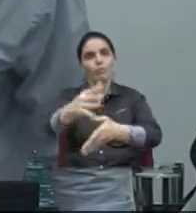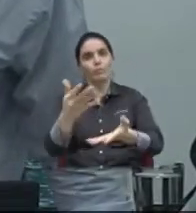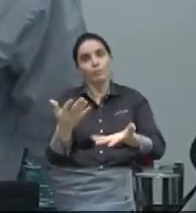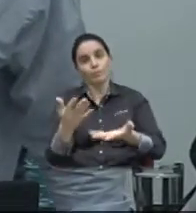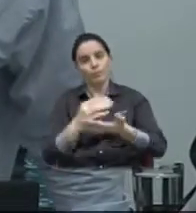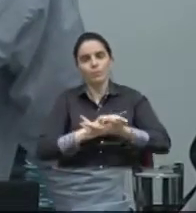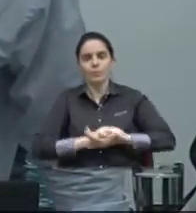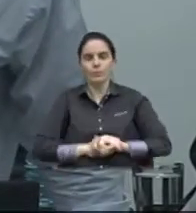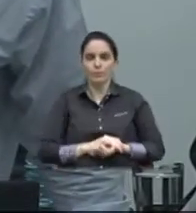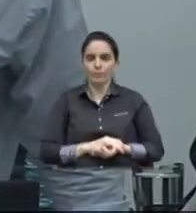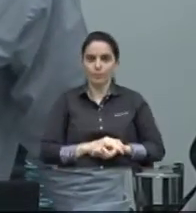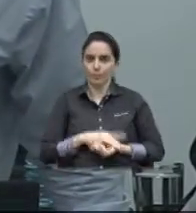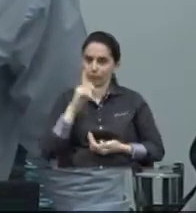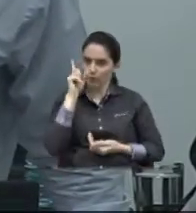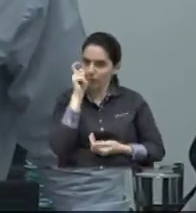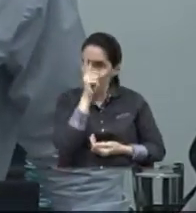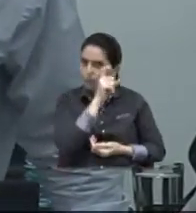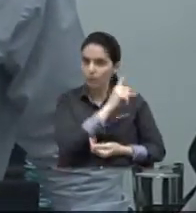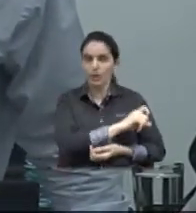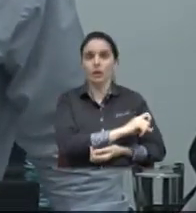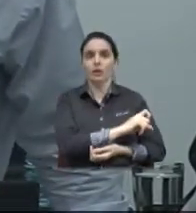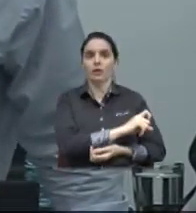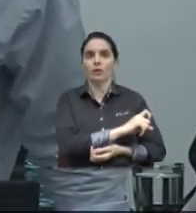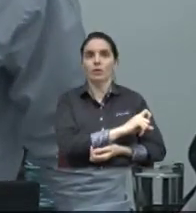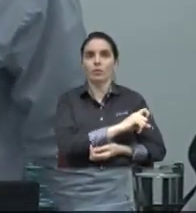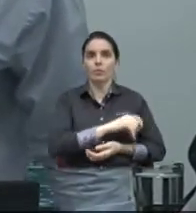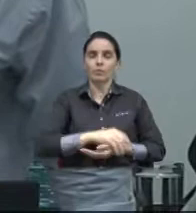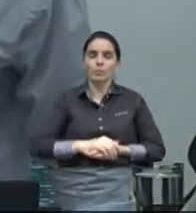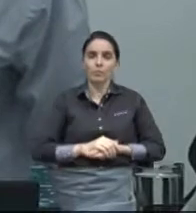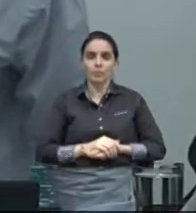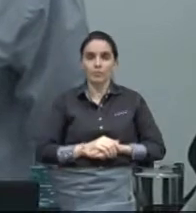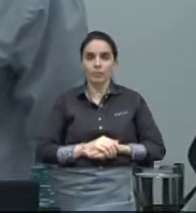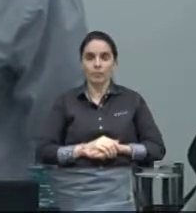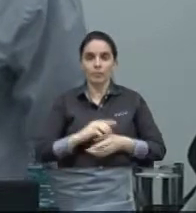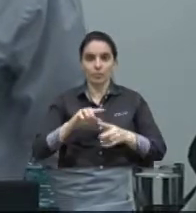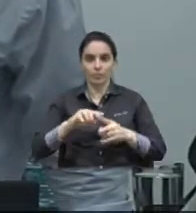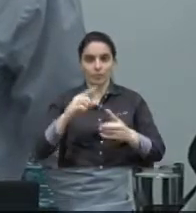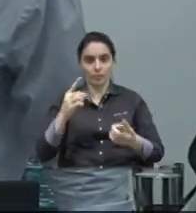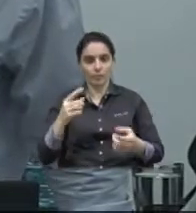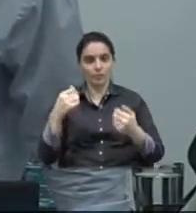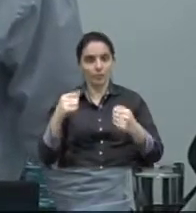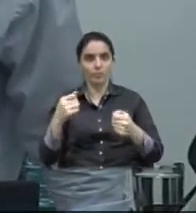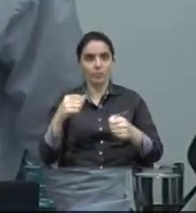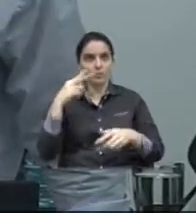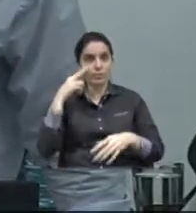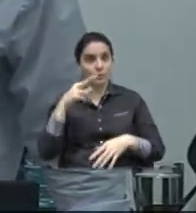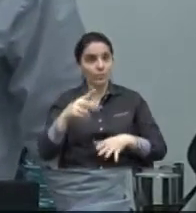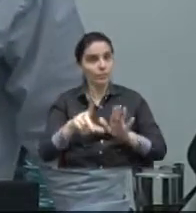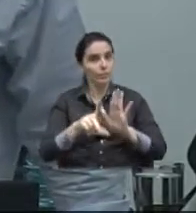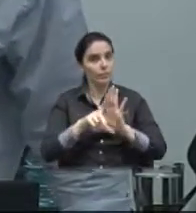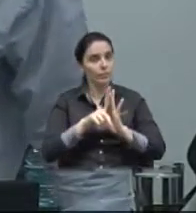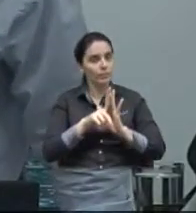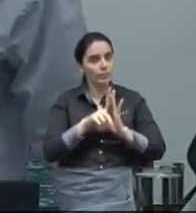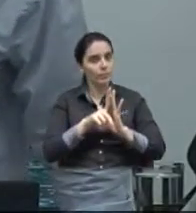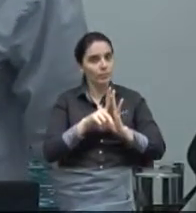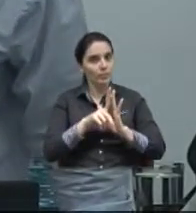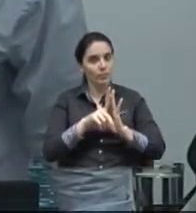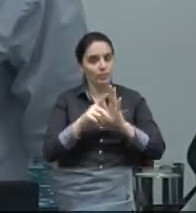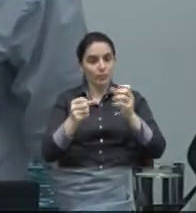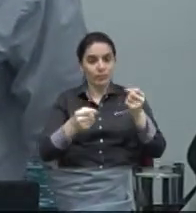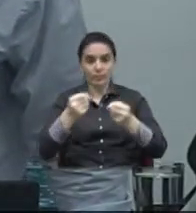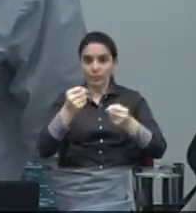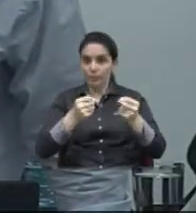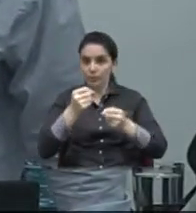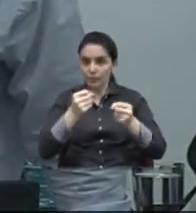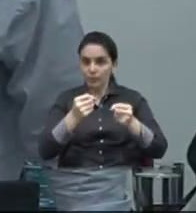vereador. De repente, que a lei de trânsito, ela é superior, de repente, a essa lei que nós fizemos aqui